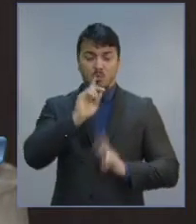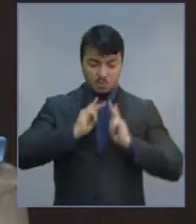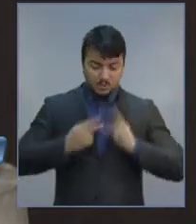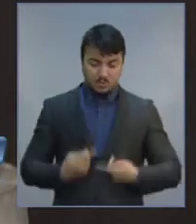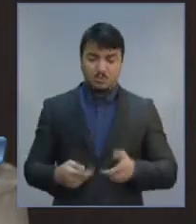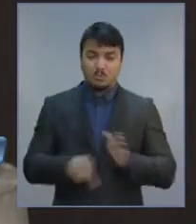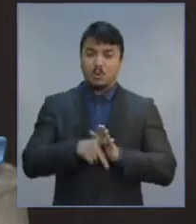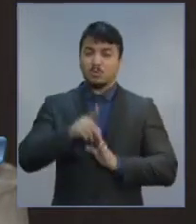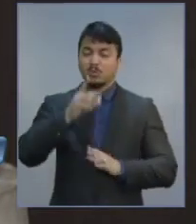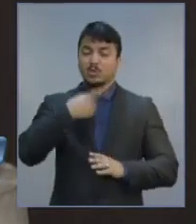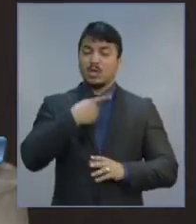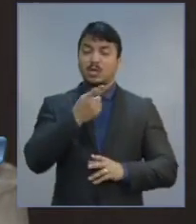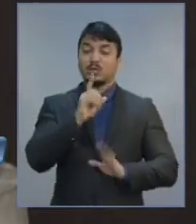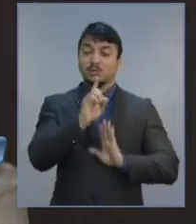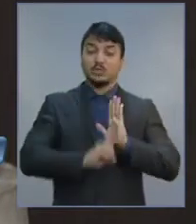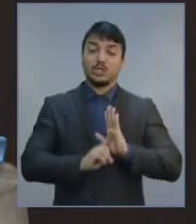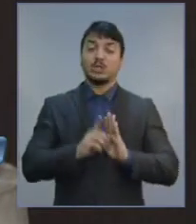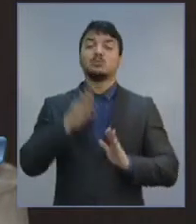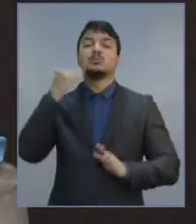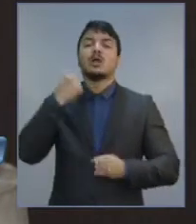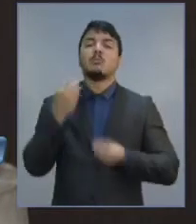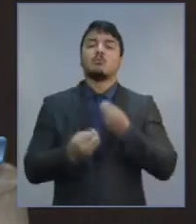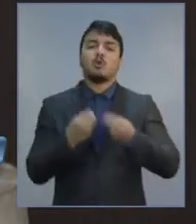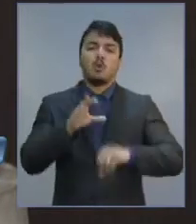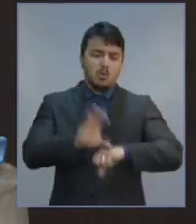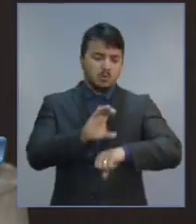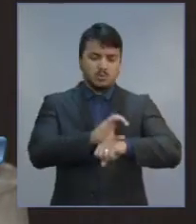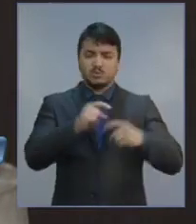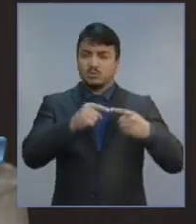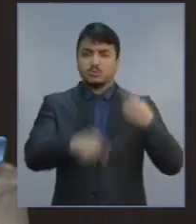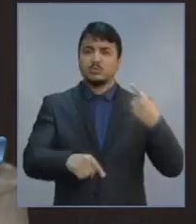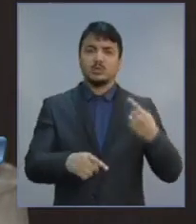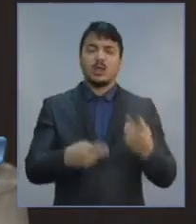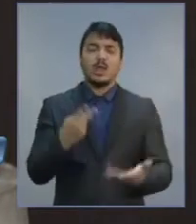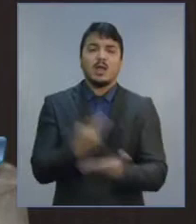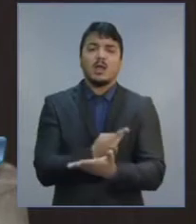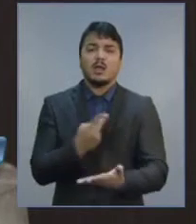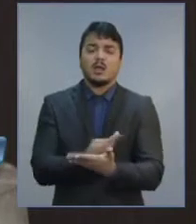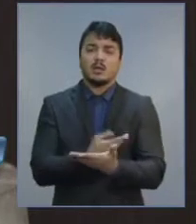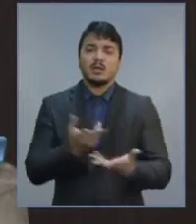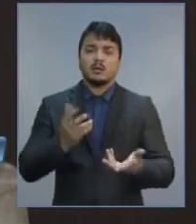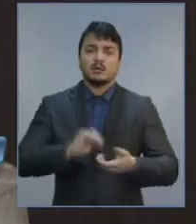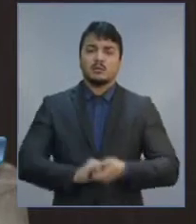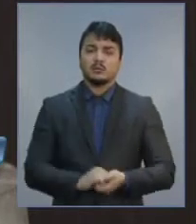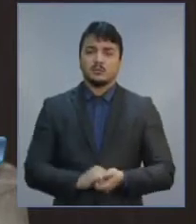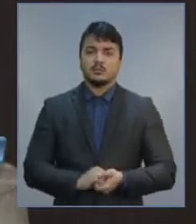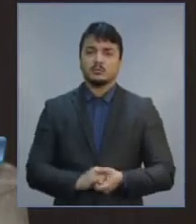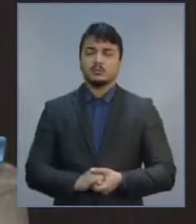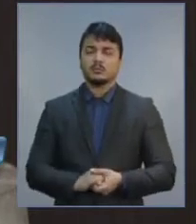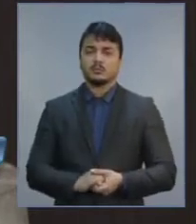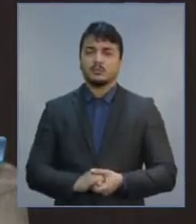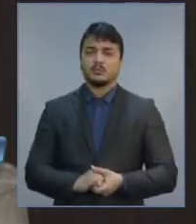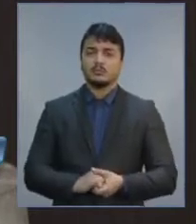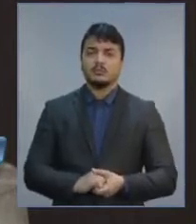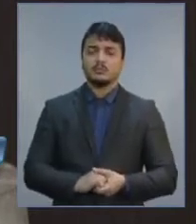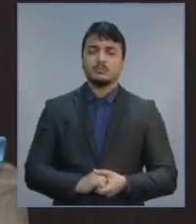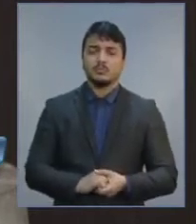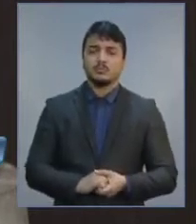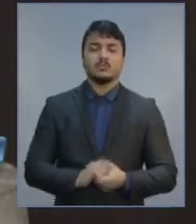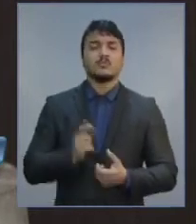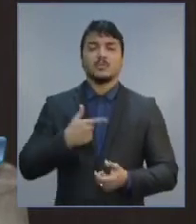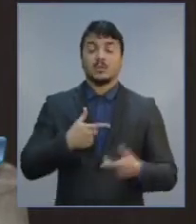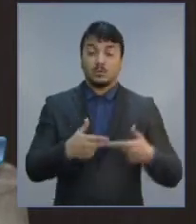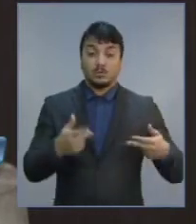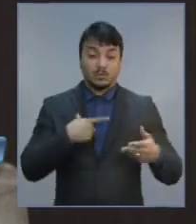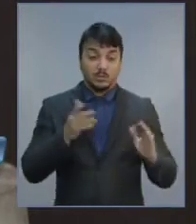sabe da inconstitucionalidade desta matéria. Eu acho que, de fato, em